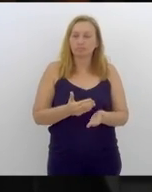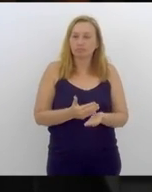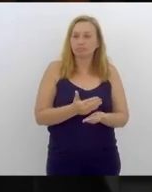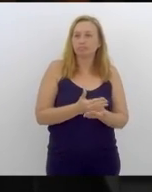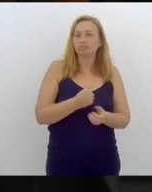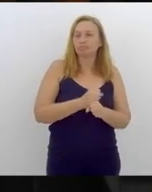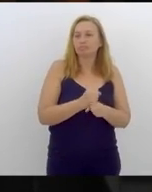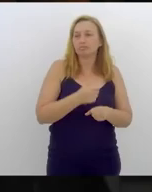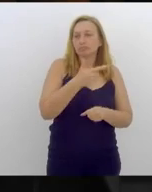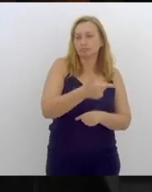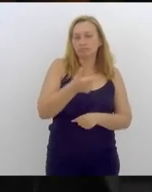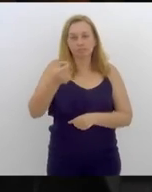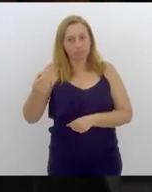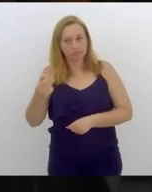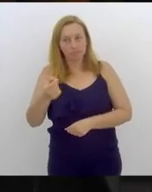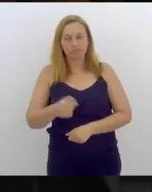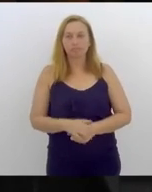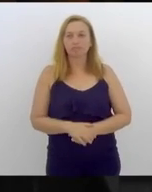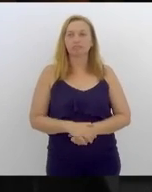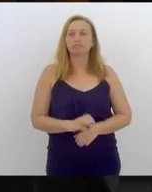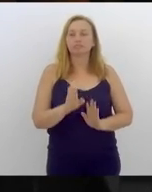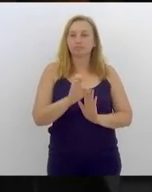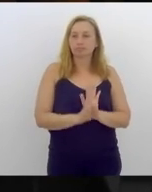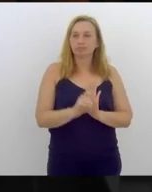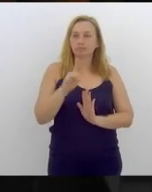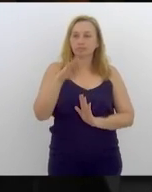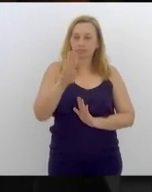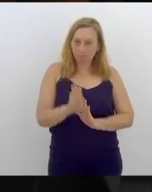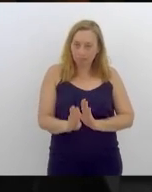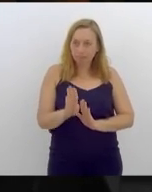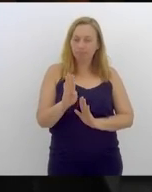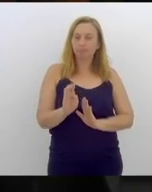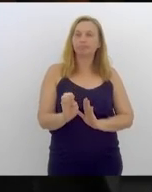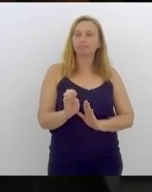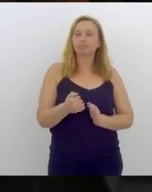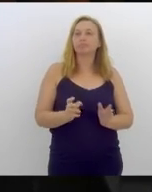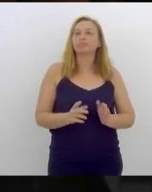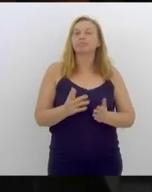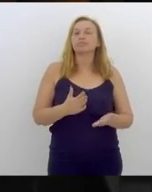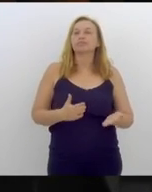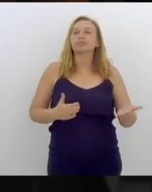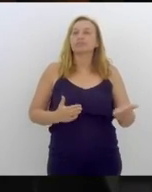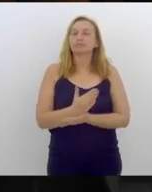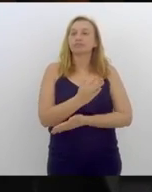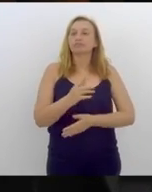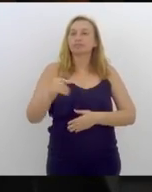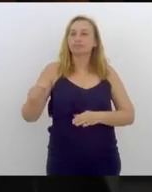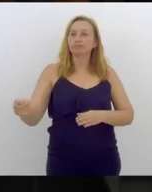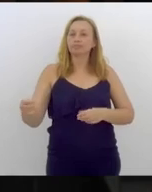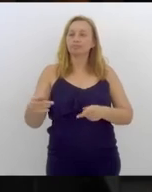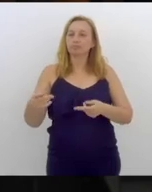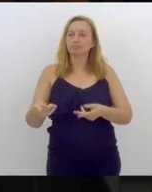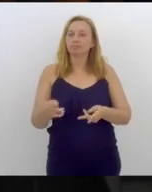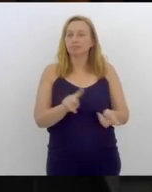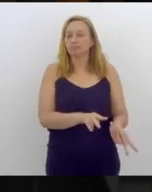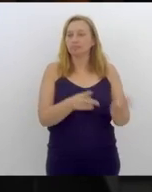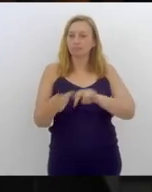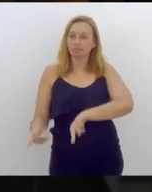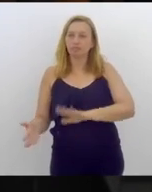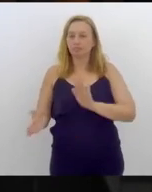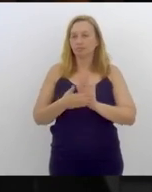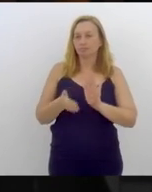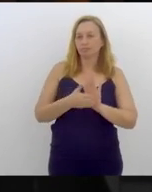2020 desde que a emenda do fundeb foi aprovada para encaminhar uma proposta para essa casa encaminhou